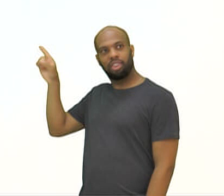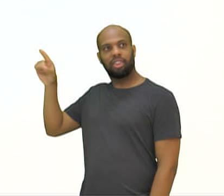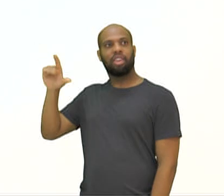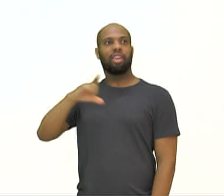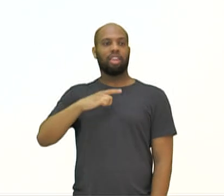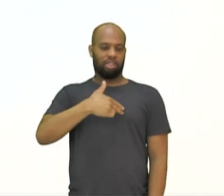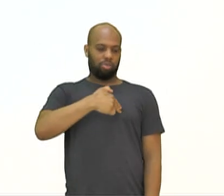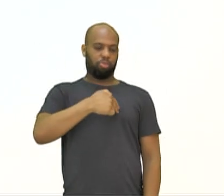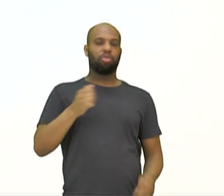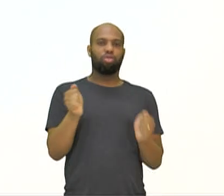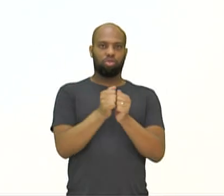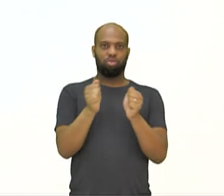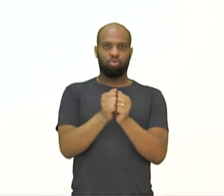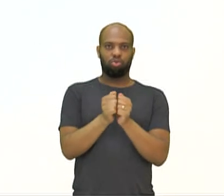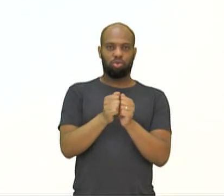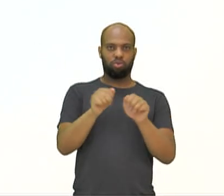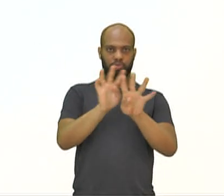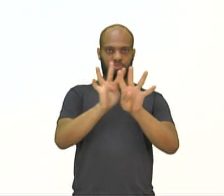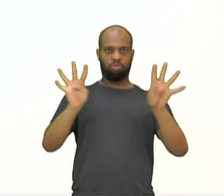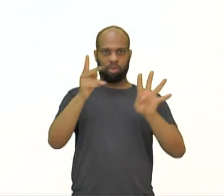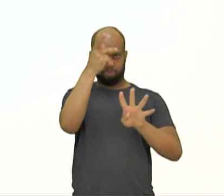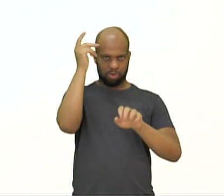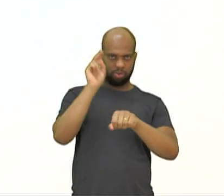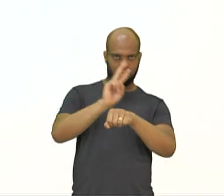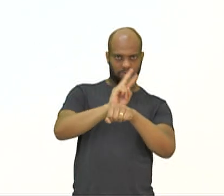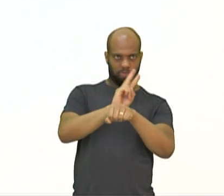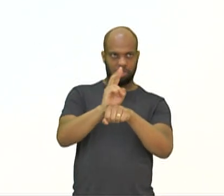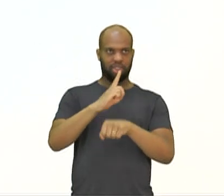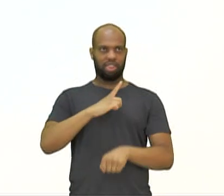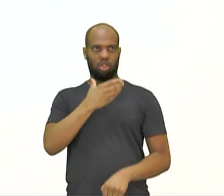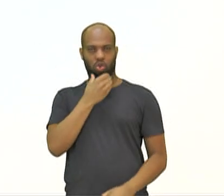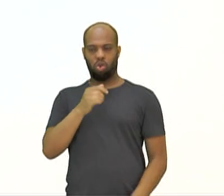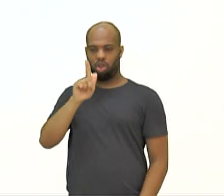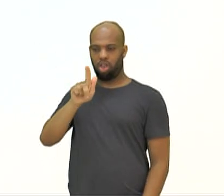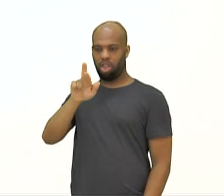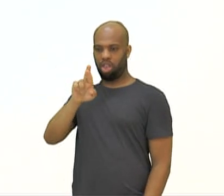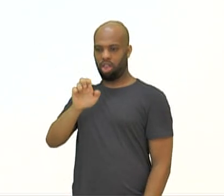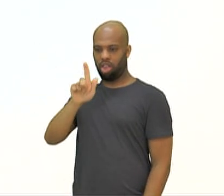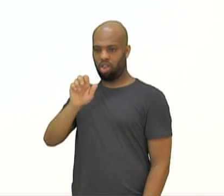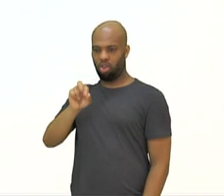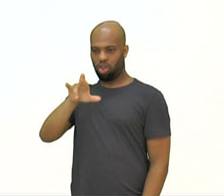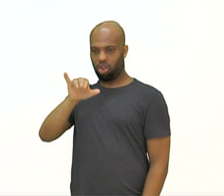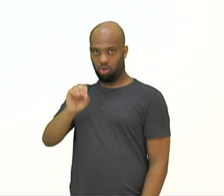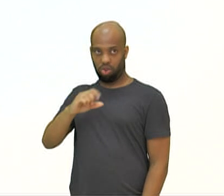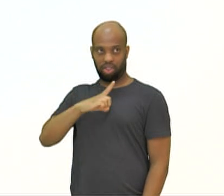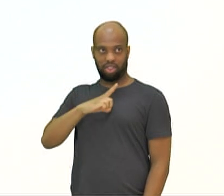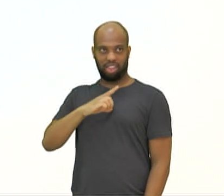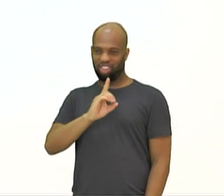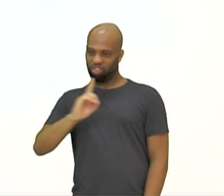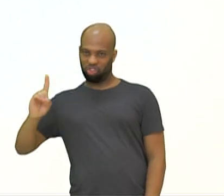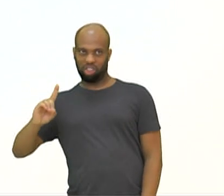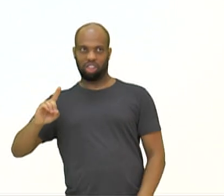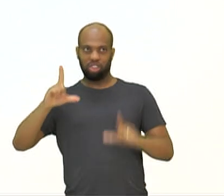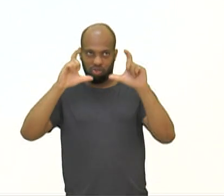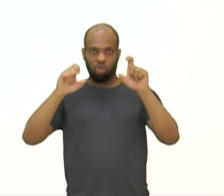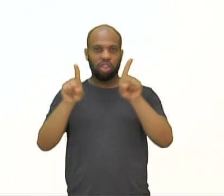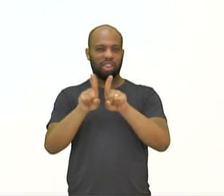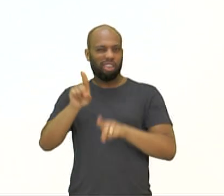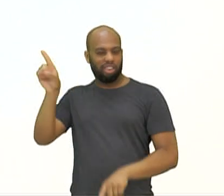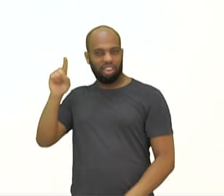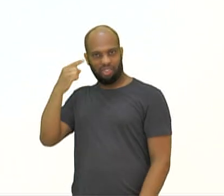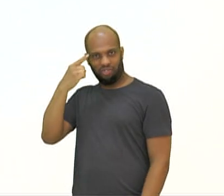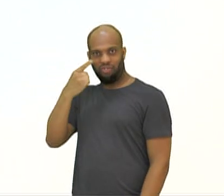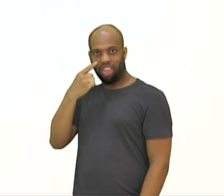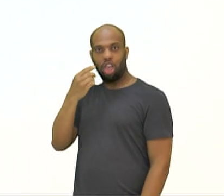sua guarda pessoal, chefiada por Gregório Fortunato, tá, do lado direito da foto, né, que também era conhecido